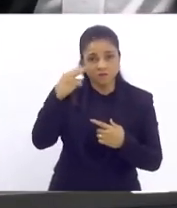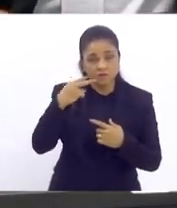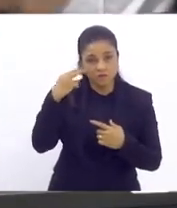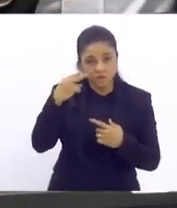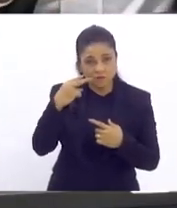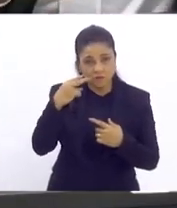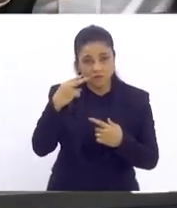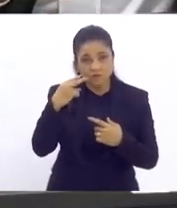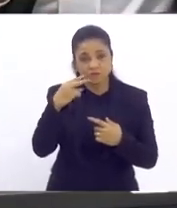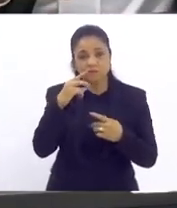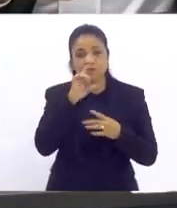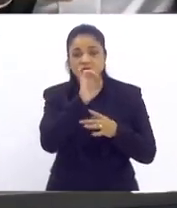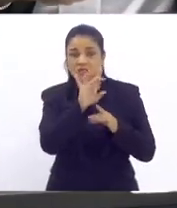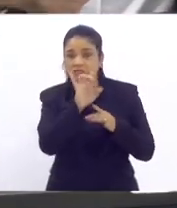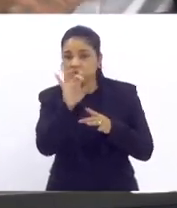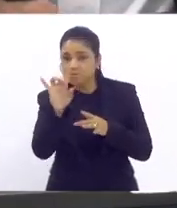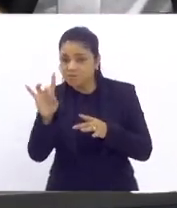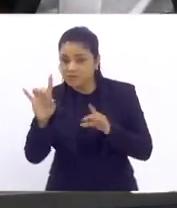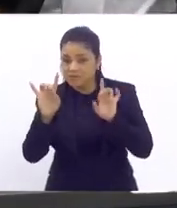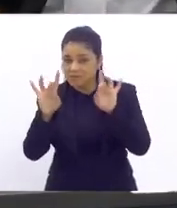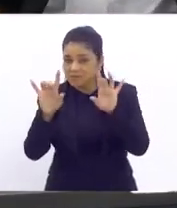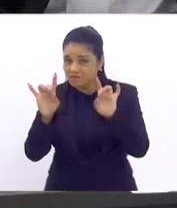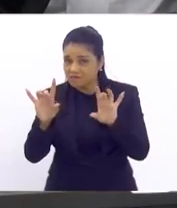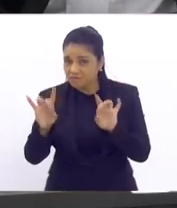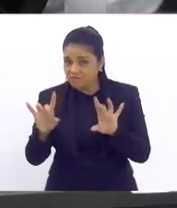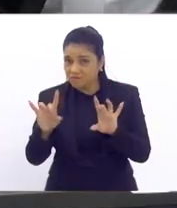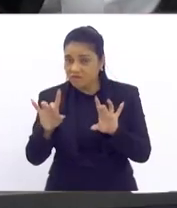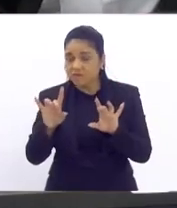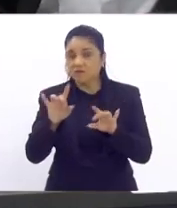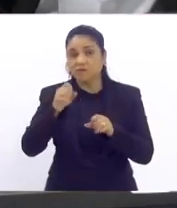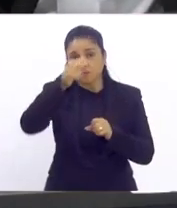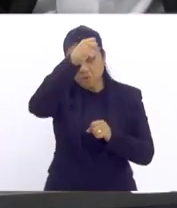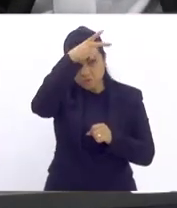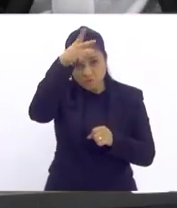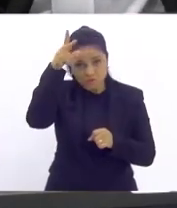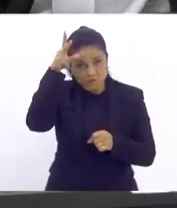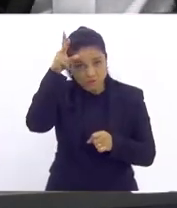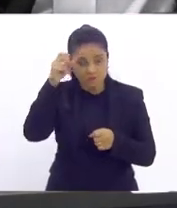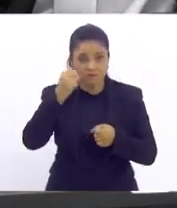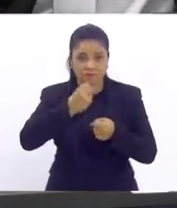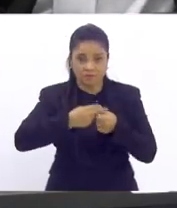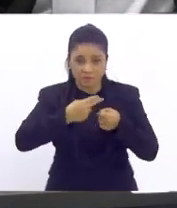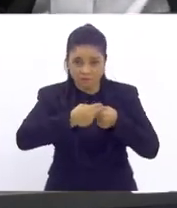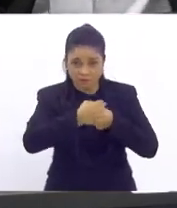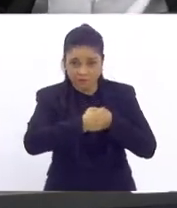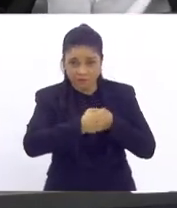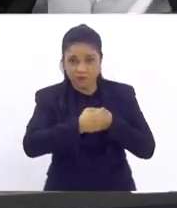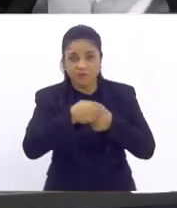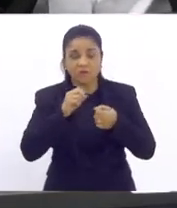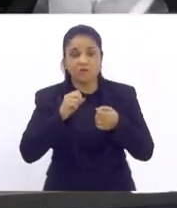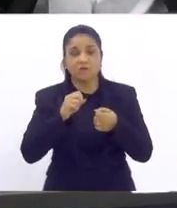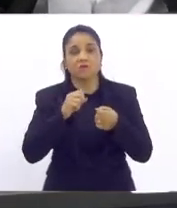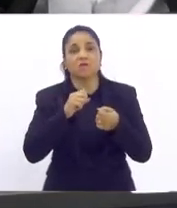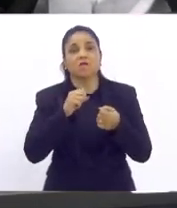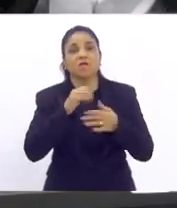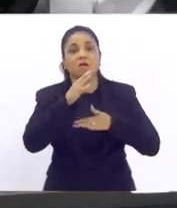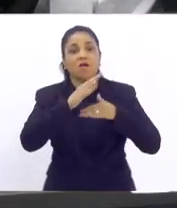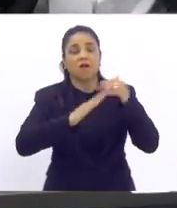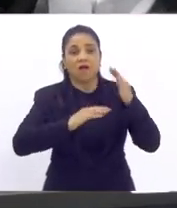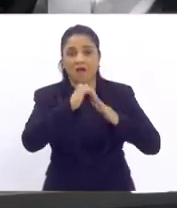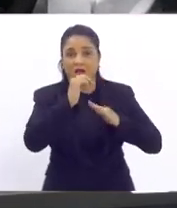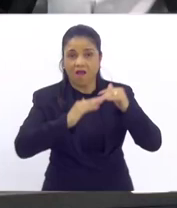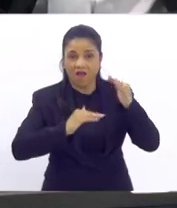de seus estados ou municípios declararem atividades de grande risco